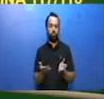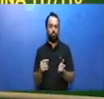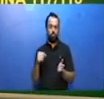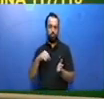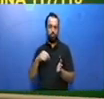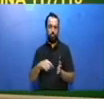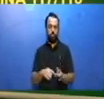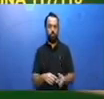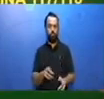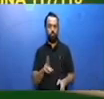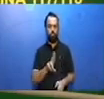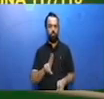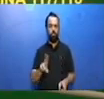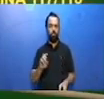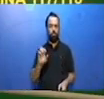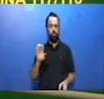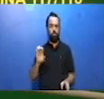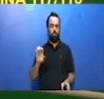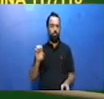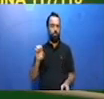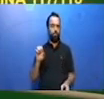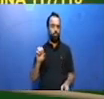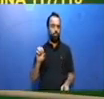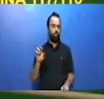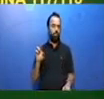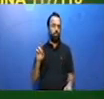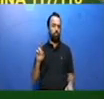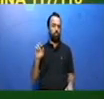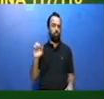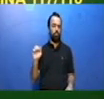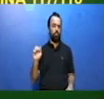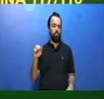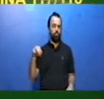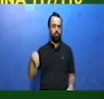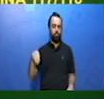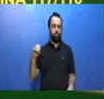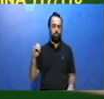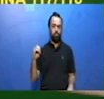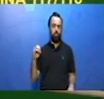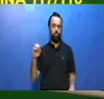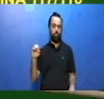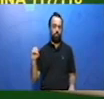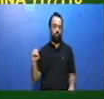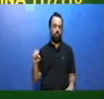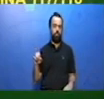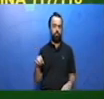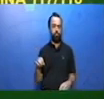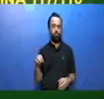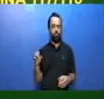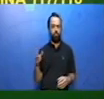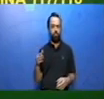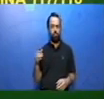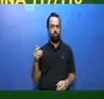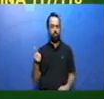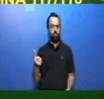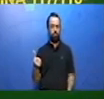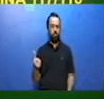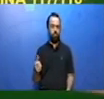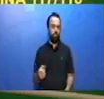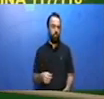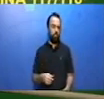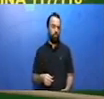tá? Embora o texto seja fictício, muitas coisas nele são verdadeiras. Por exemplo, o